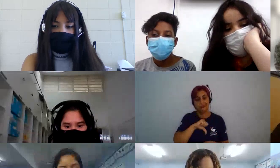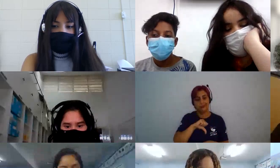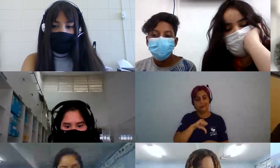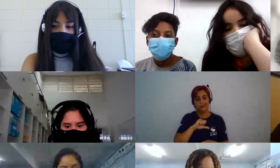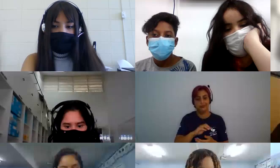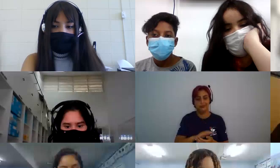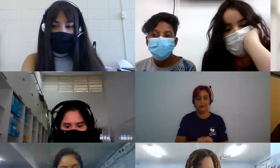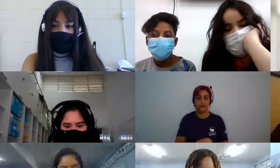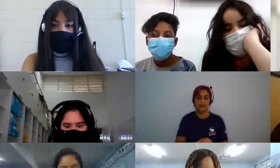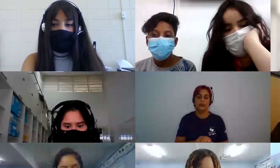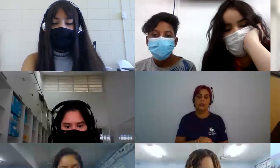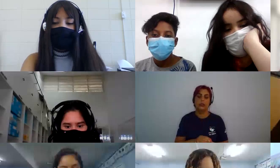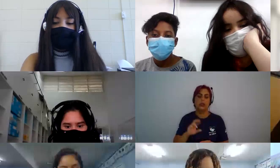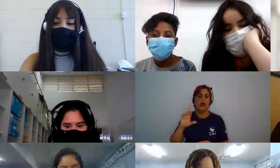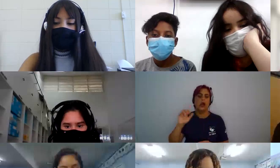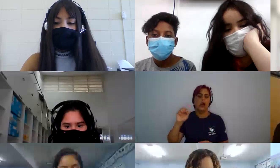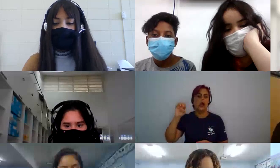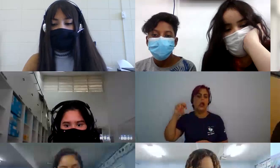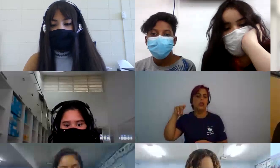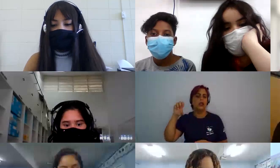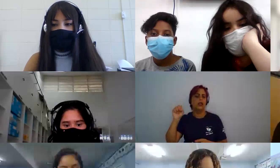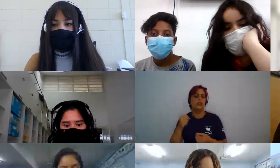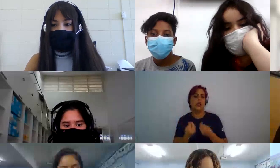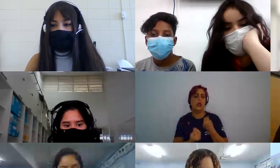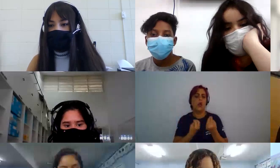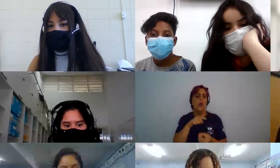Raiane, como é que você ajuda uma amiga tua que está com